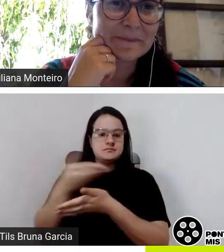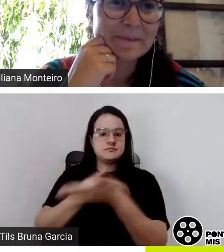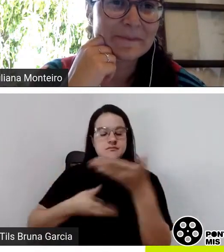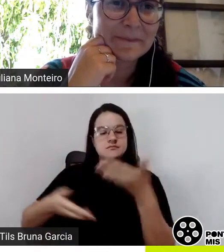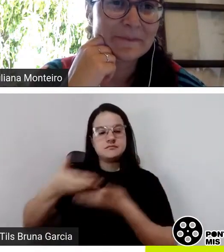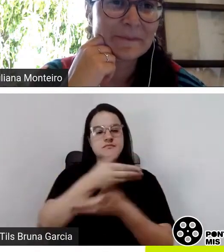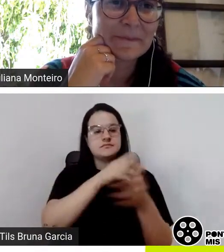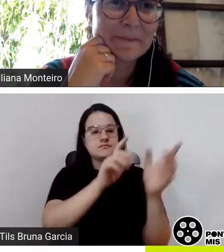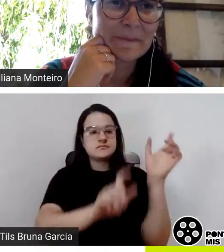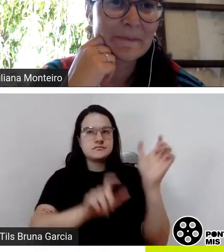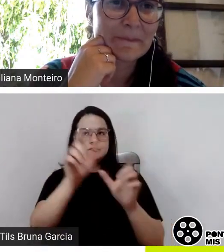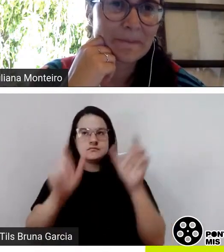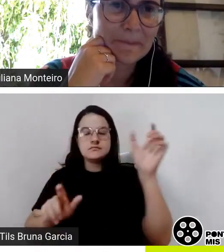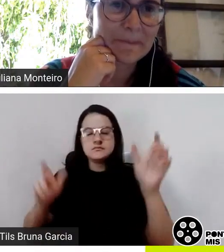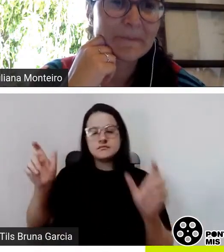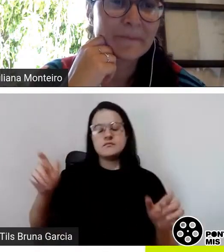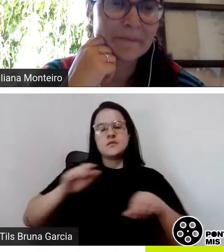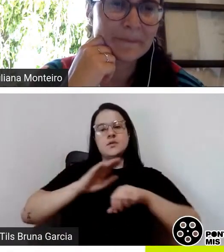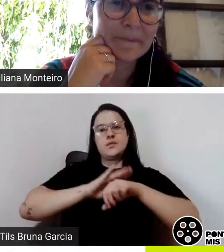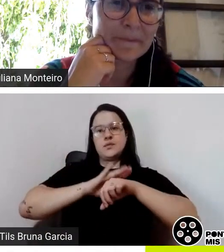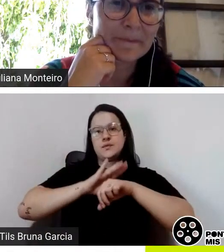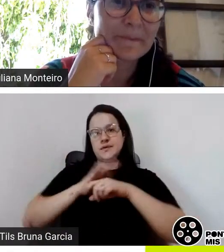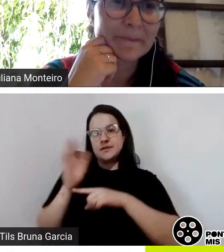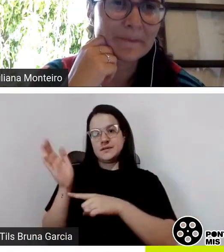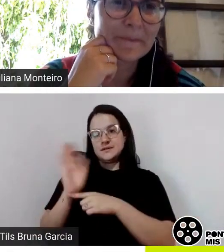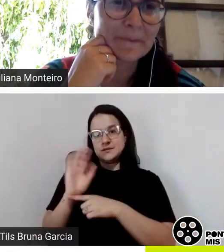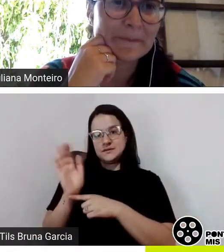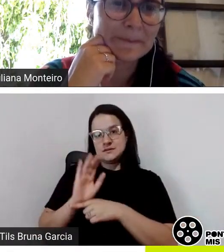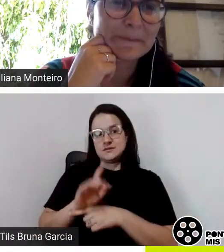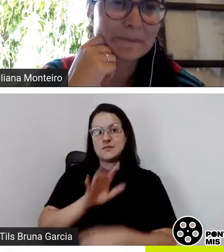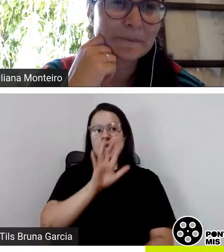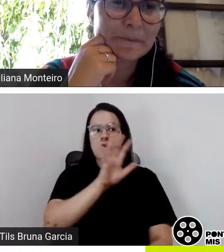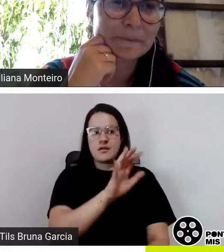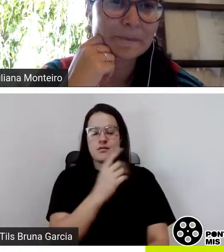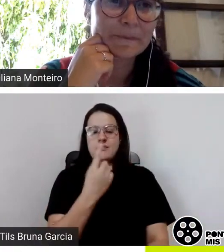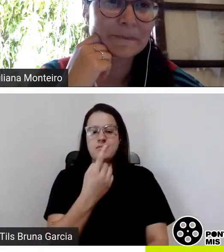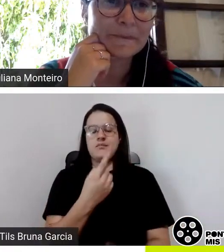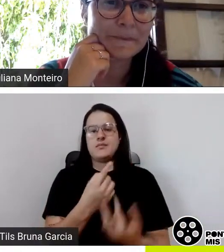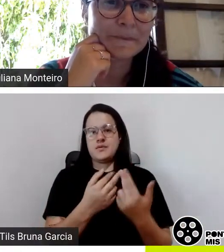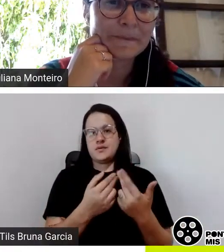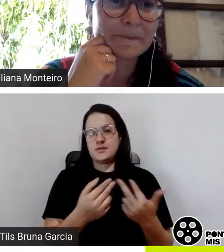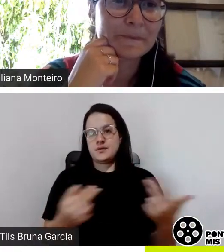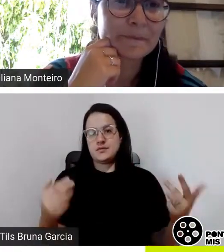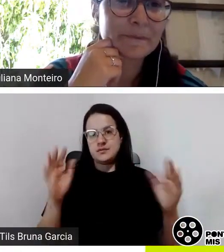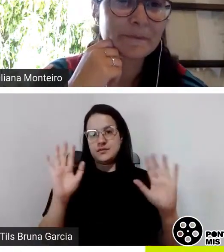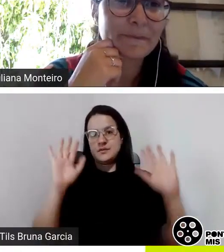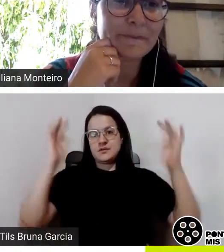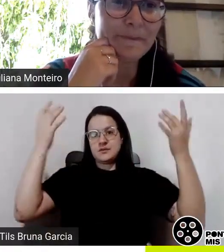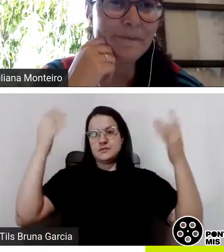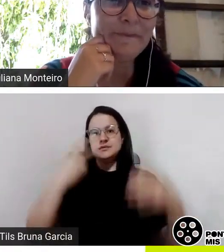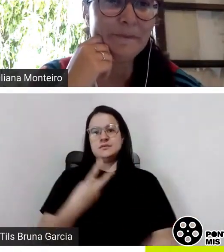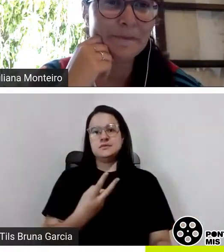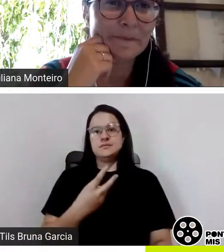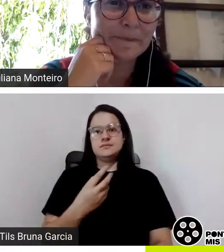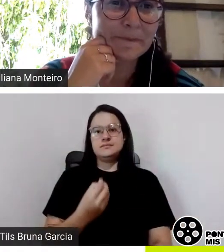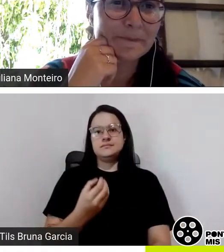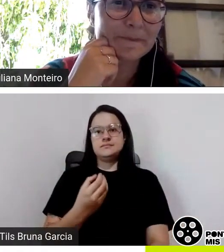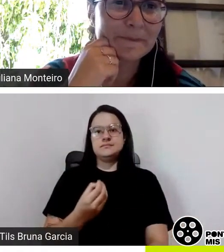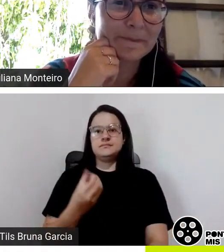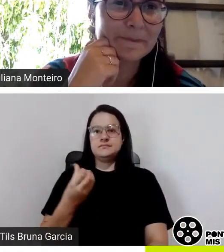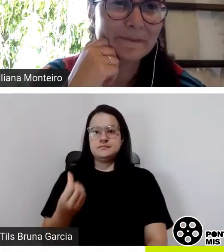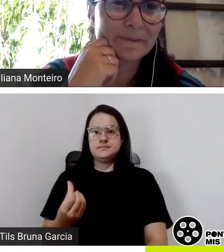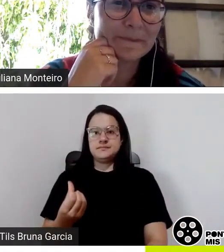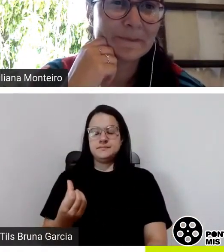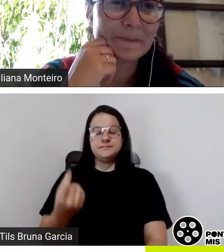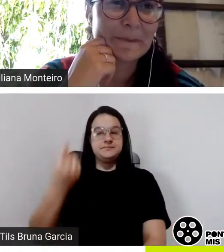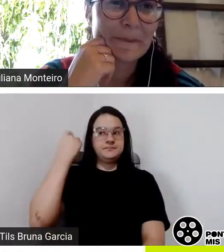personagens no fazer cinema. Isso é uma coisa que aconteceu, sem dúvida, na minha cabeça, lá em 2006. Outra coisa é